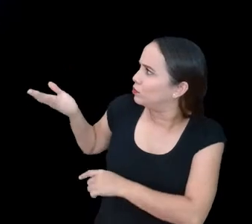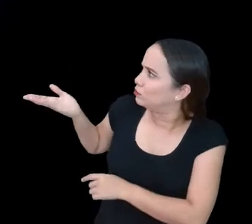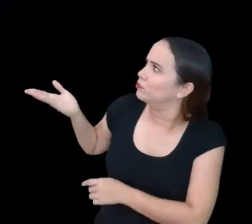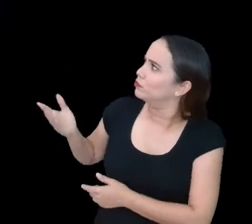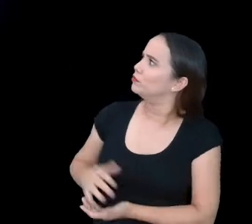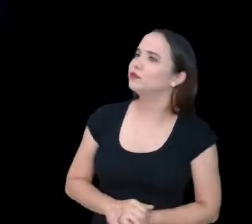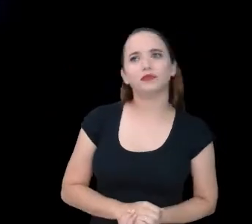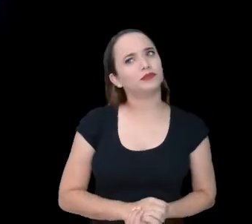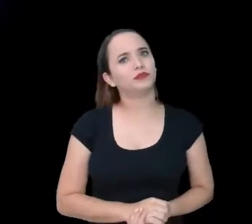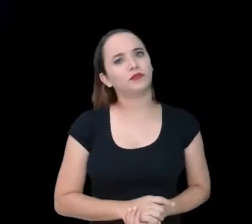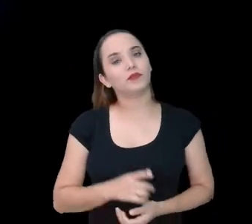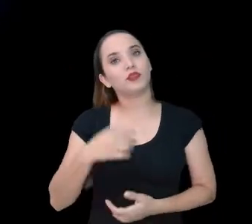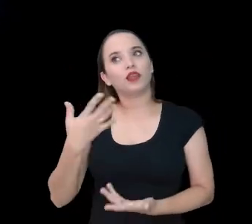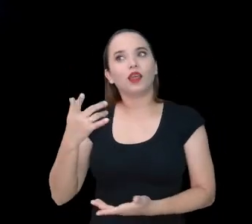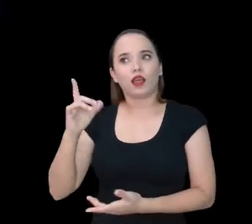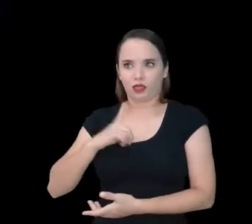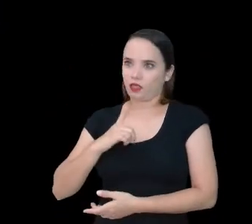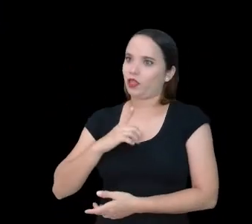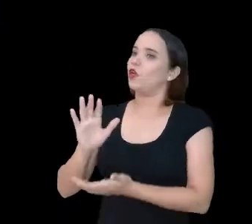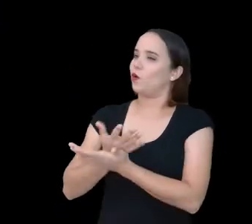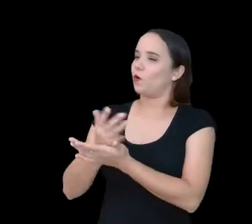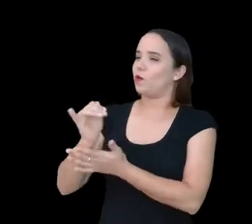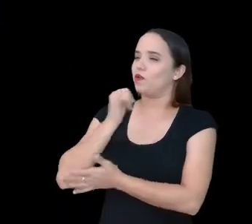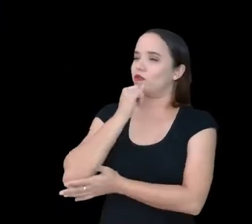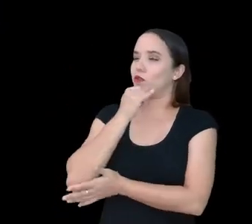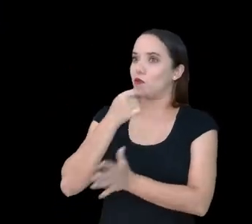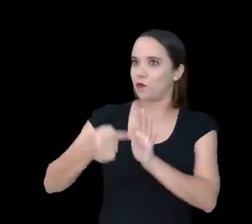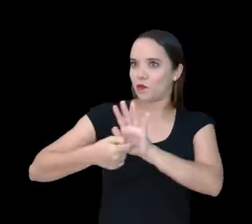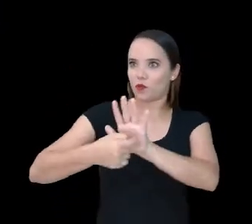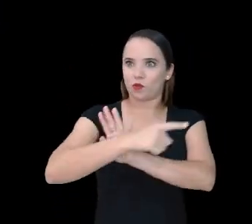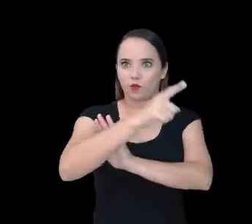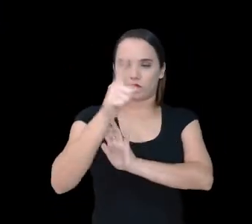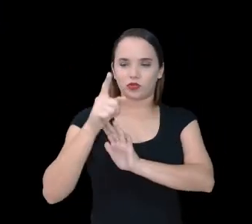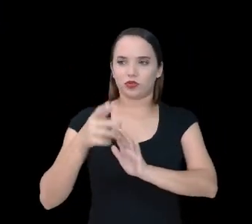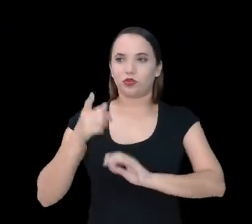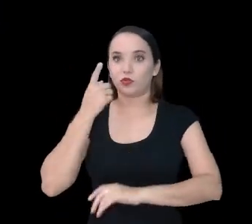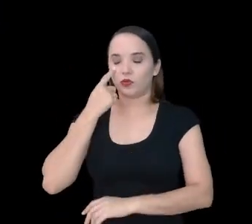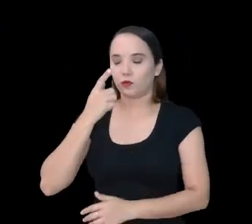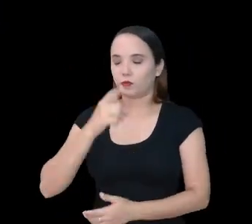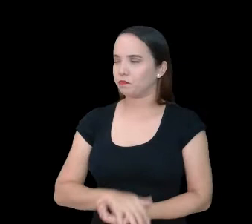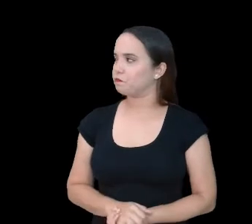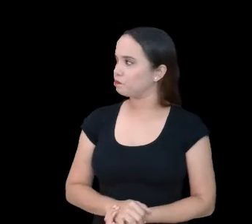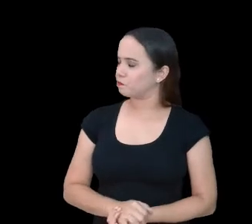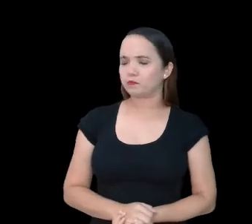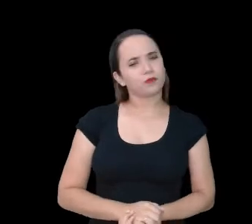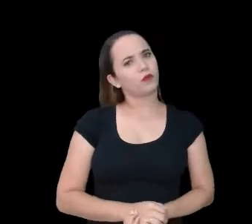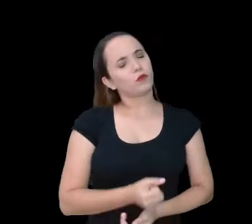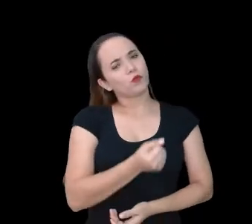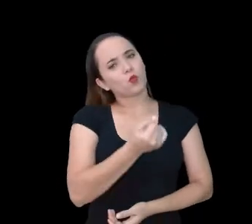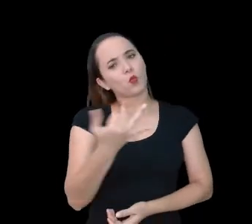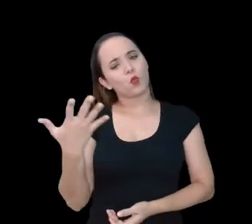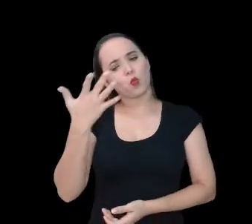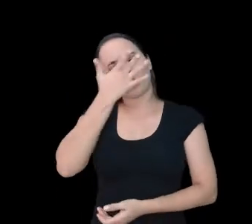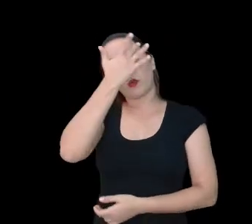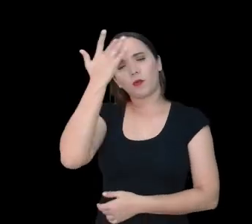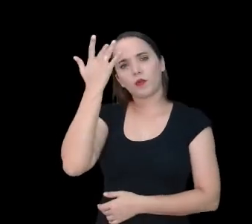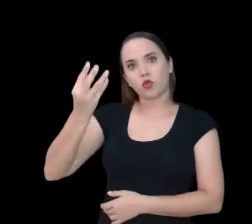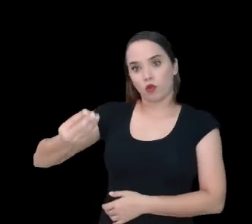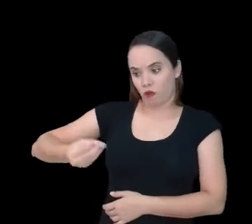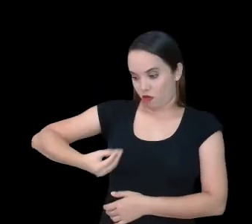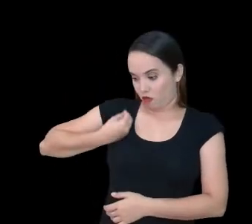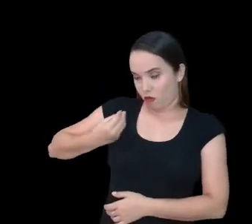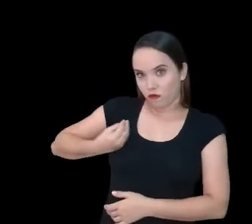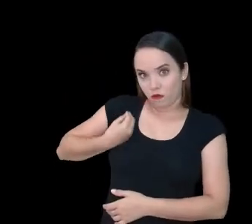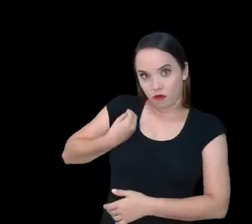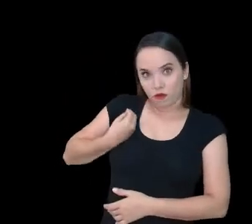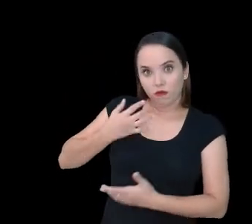certo? E trouxe aqui alguns exemplos para vocês. Então, a gente tem aqui, ó, quantas pessoas vivem no planeta Terra, ou seja,